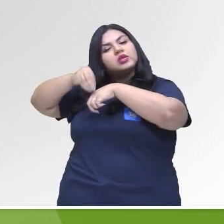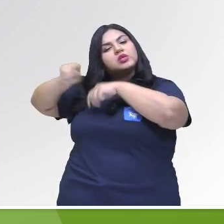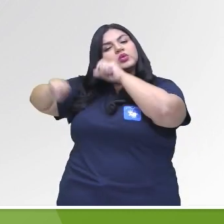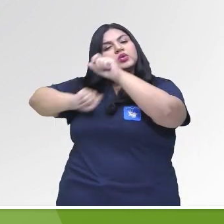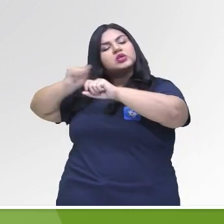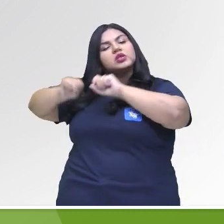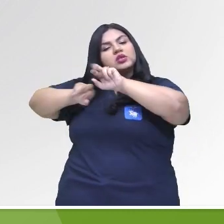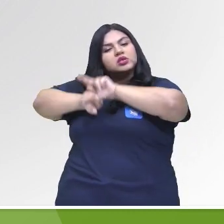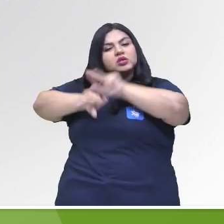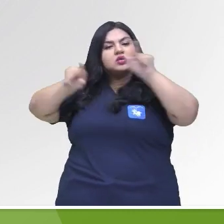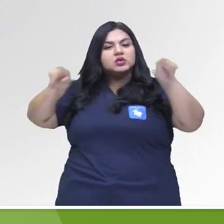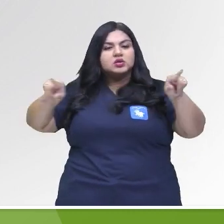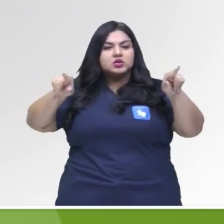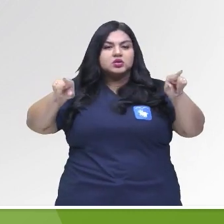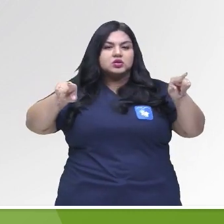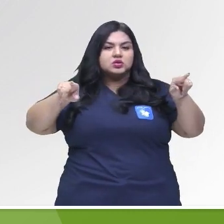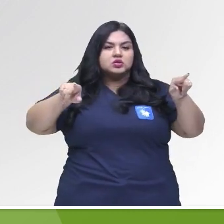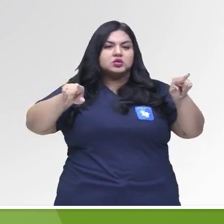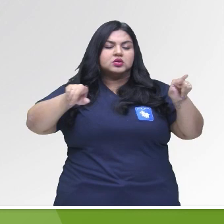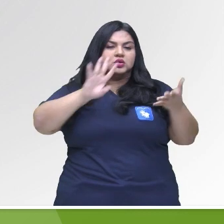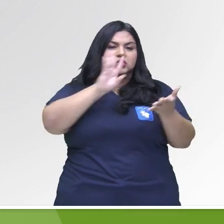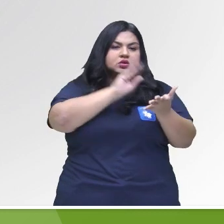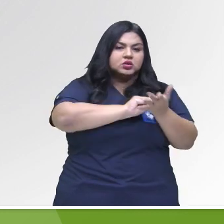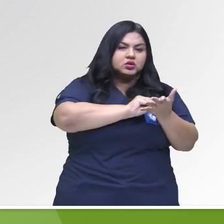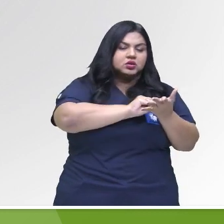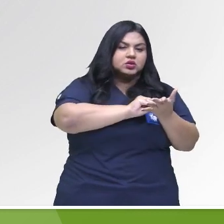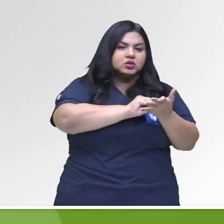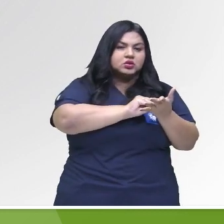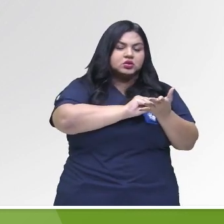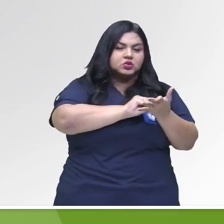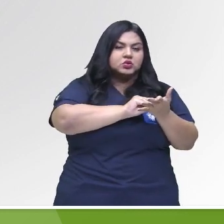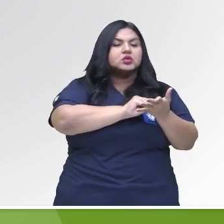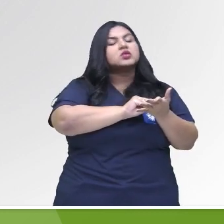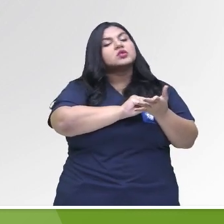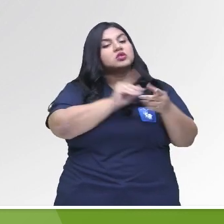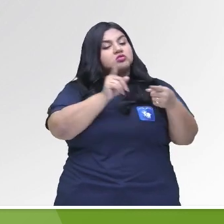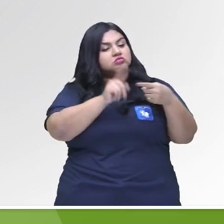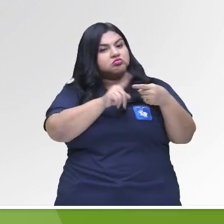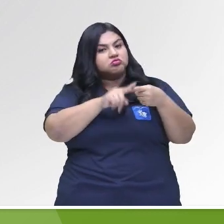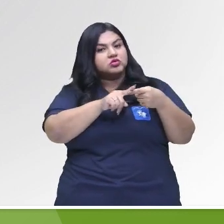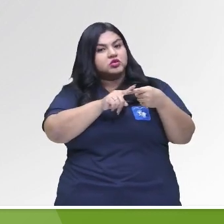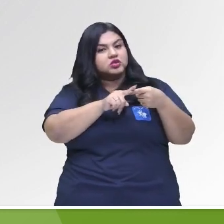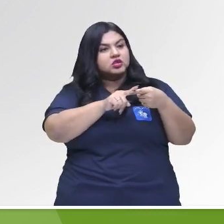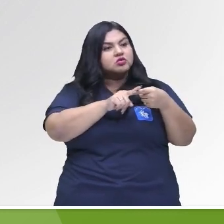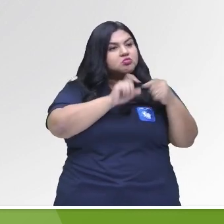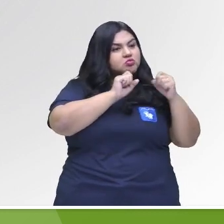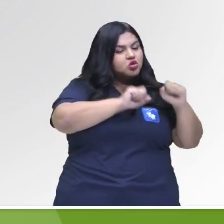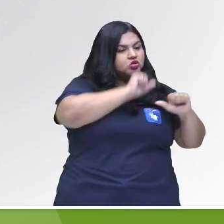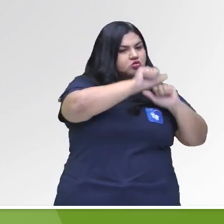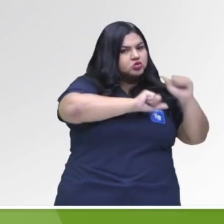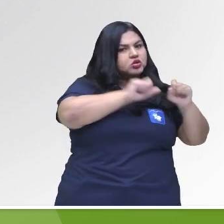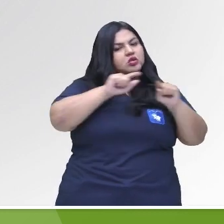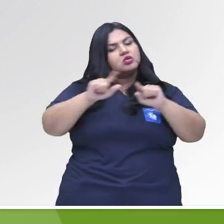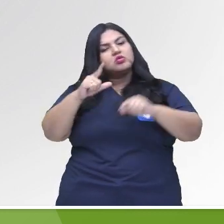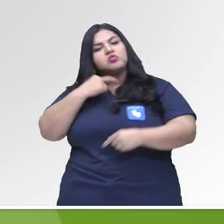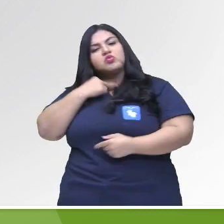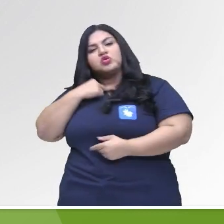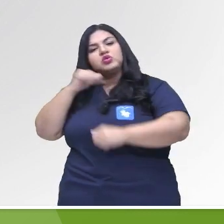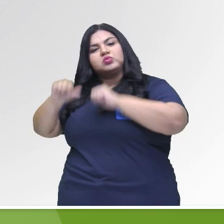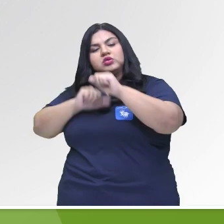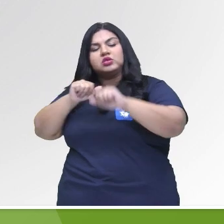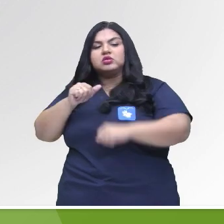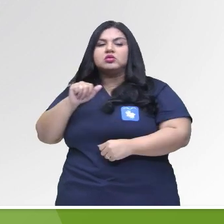essa diferença dos polímeros do tipo termoplástico ou do tipo termofixo, tá? Então, a